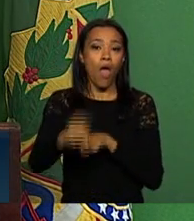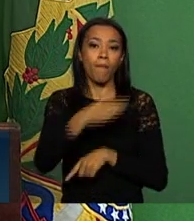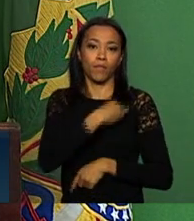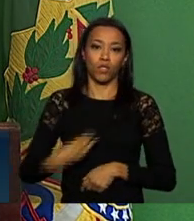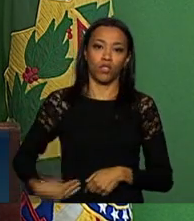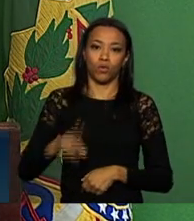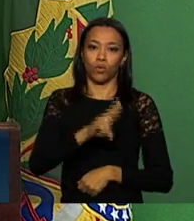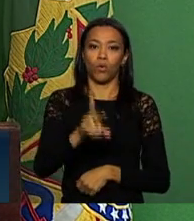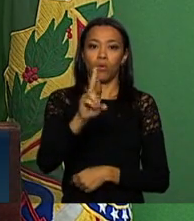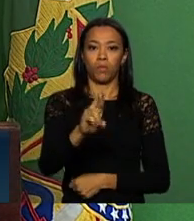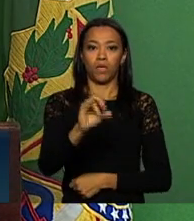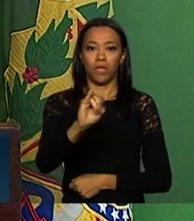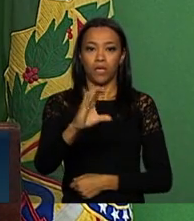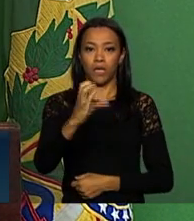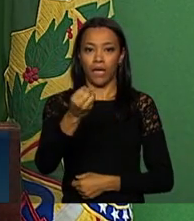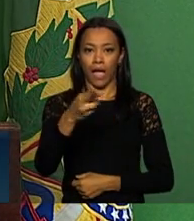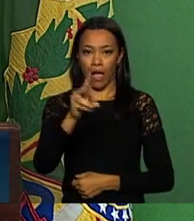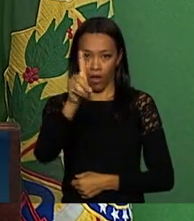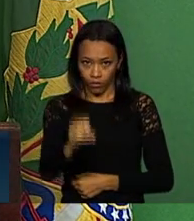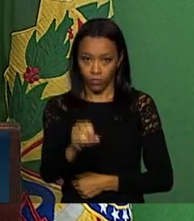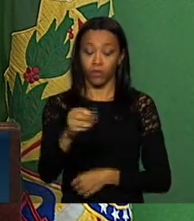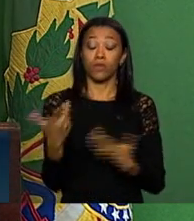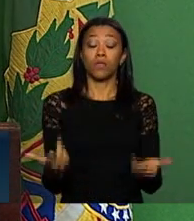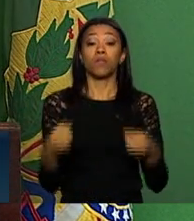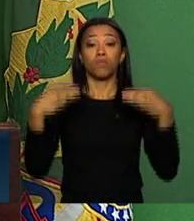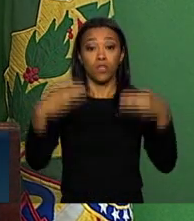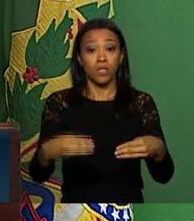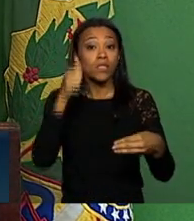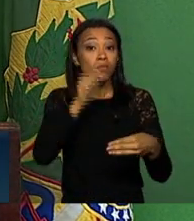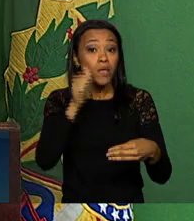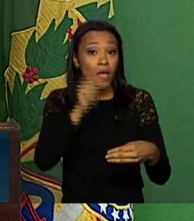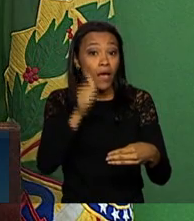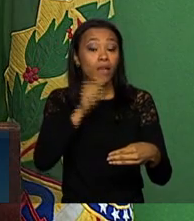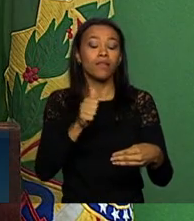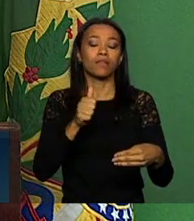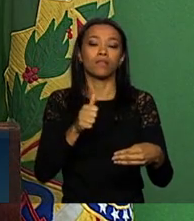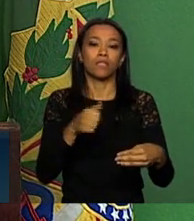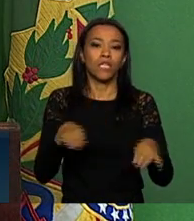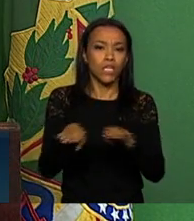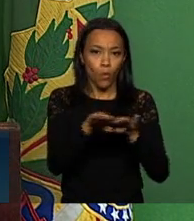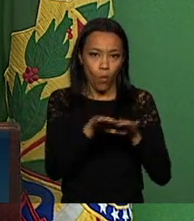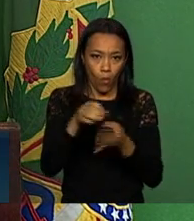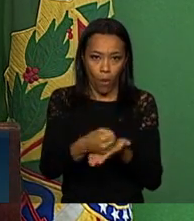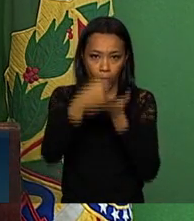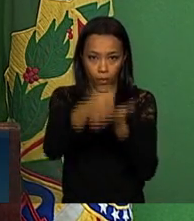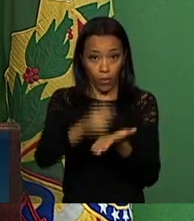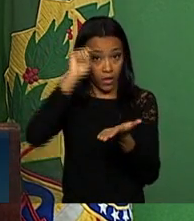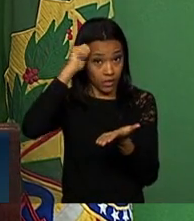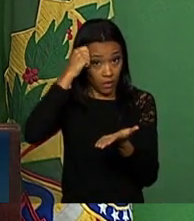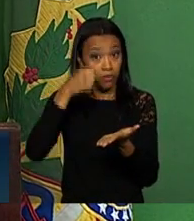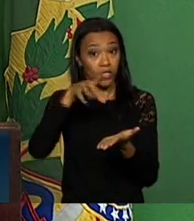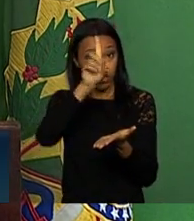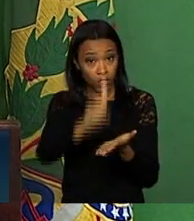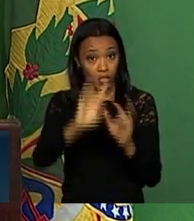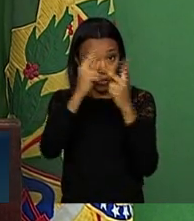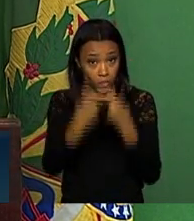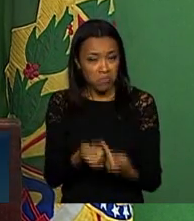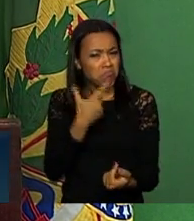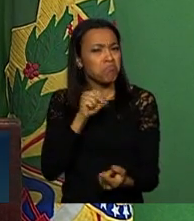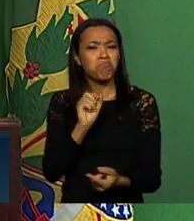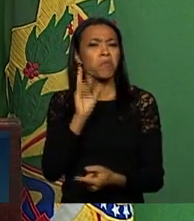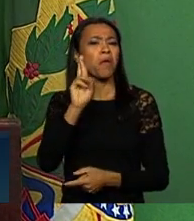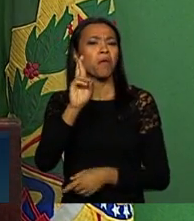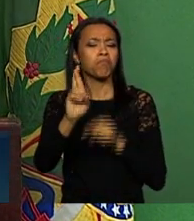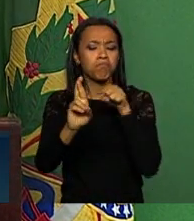dirig o ministério das mulheres igualdade racial e direitos humanos será dirigido